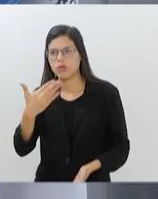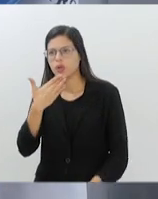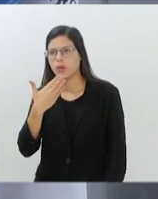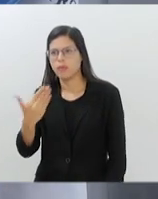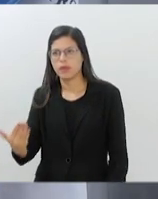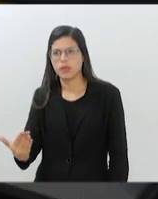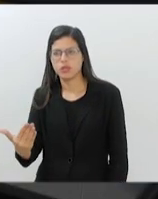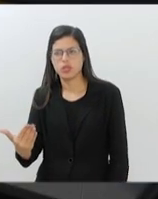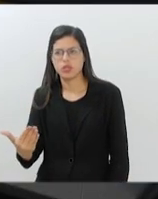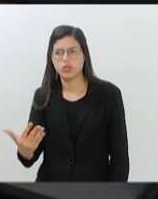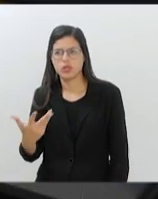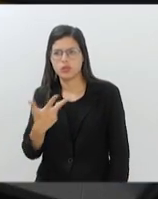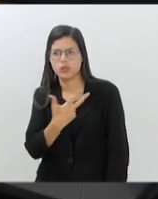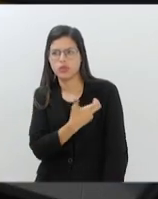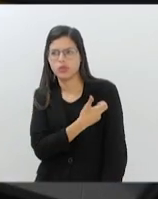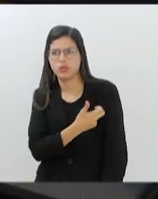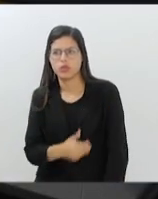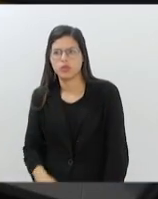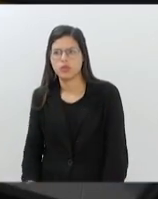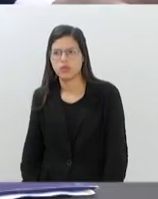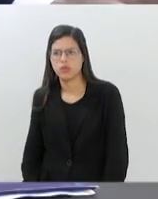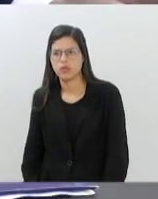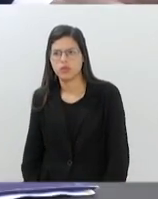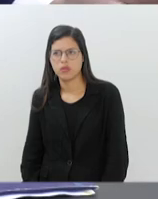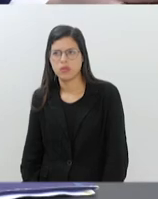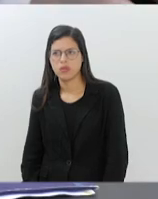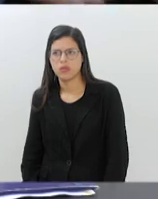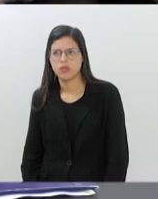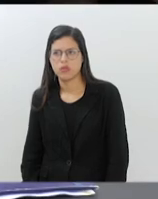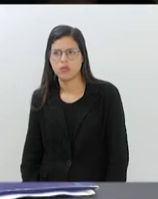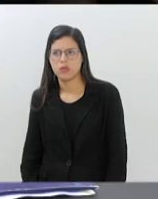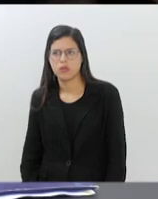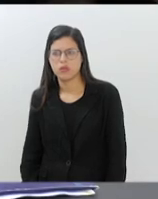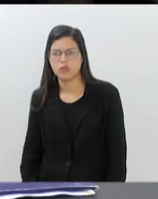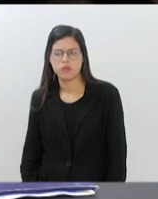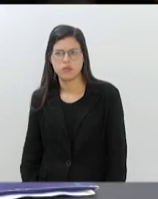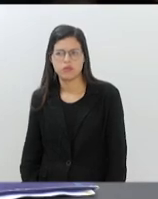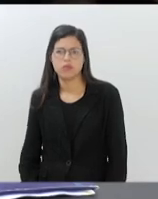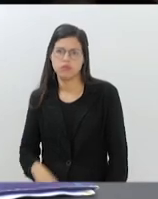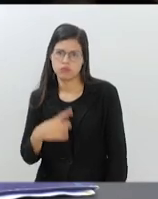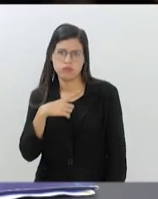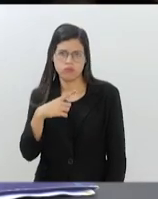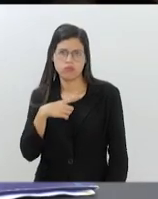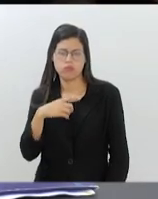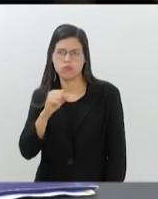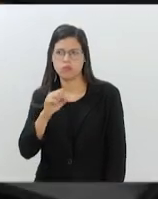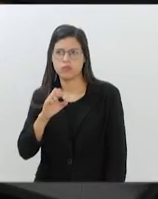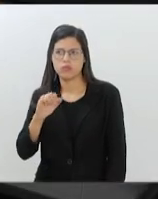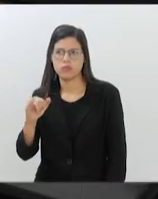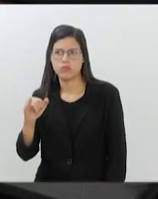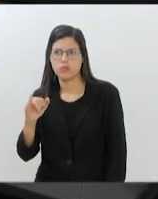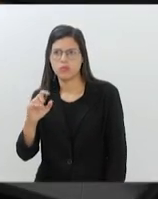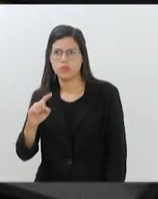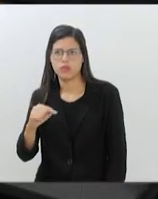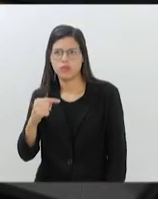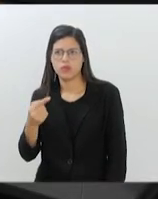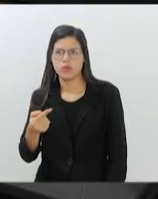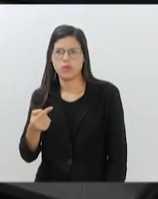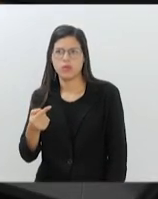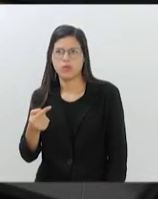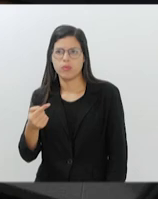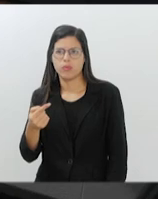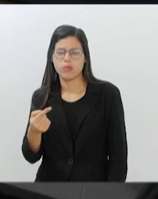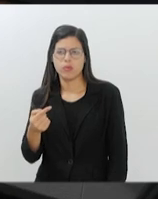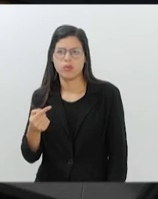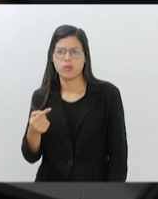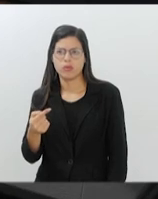campanha especificamente de vacina nós tivemos um sei que foi enviado pela secretaria nos solicitando essa campanha vamos vamos aproveitar depois para provar também os seis